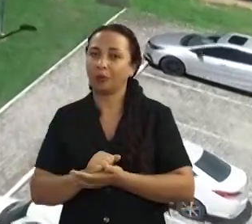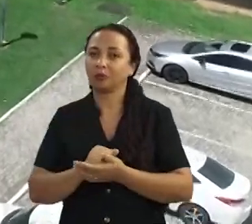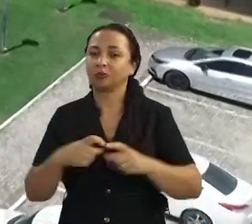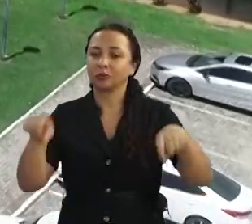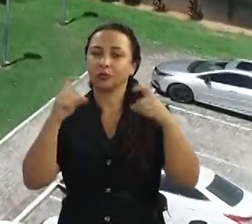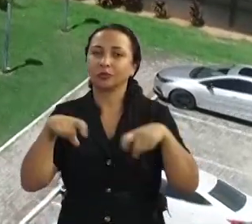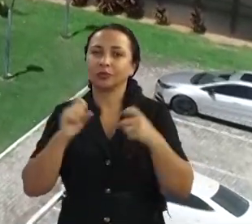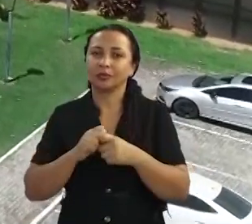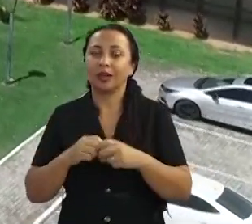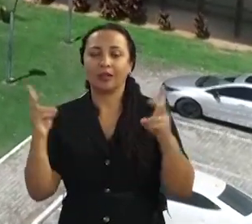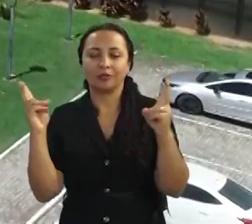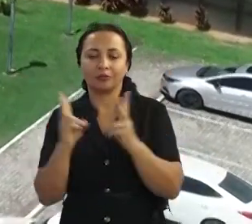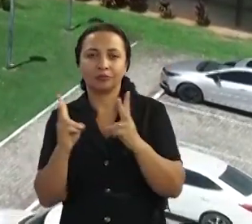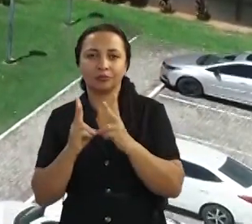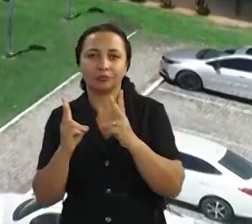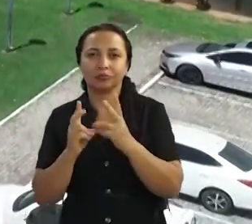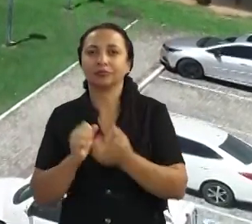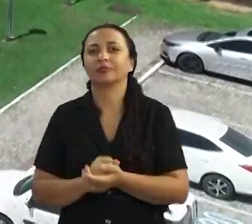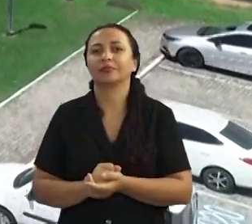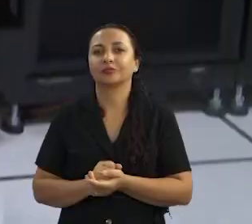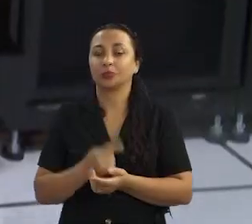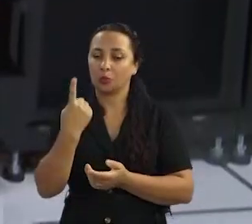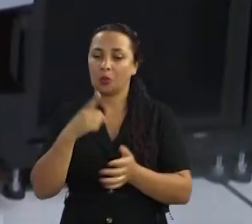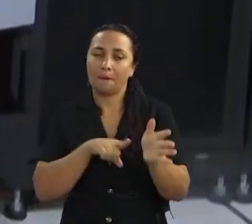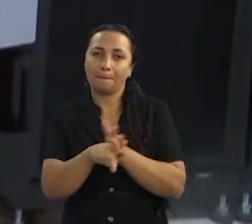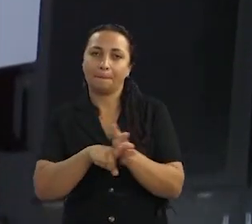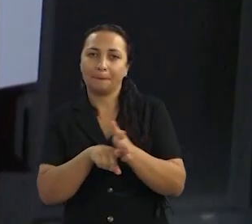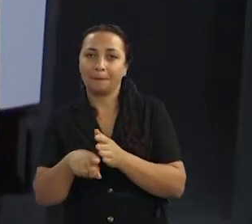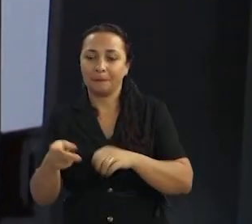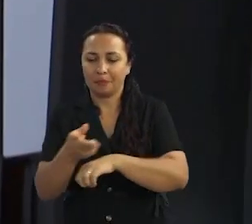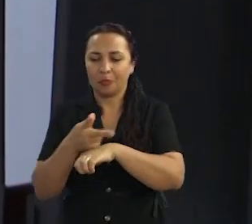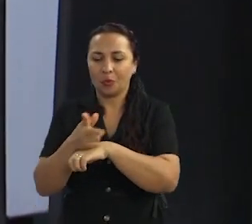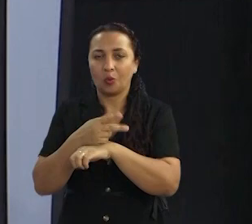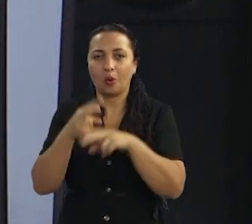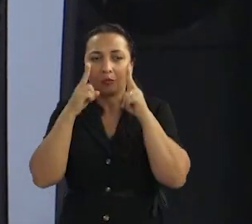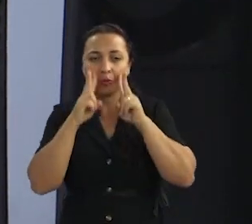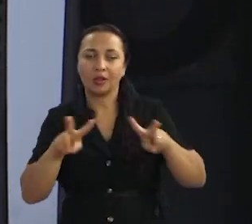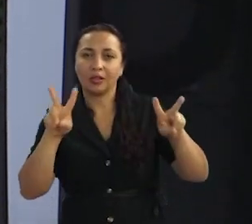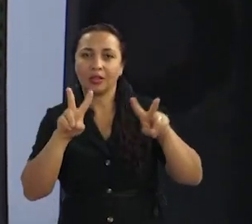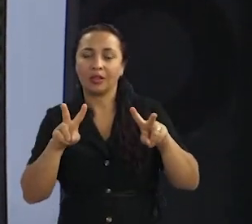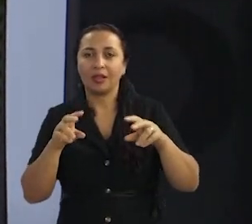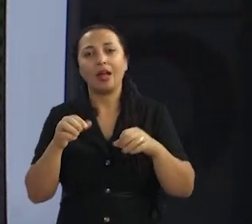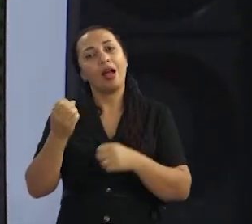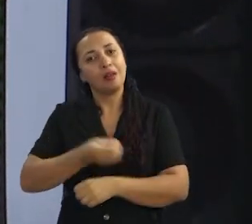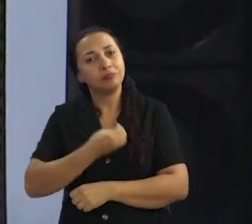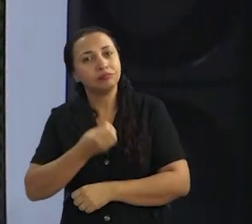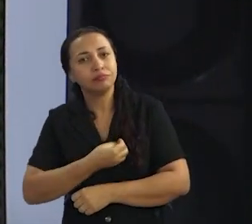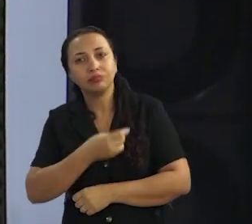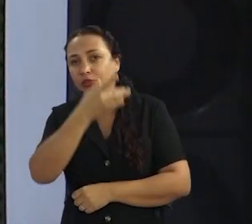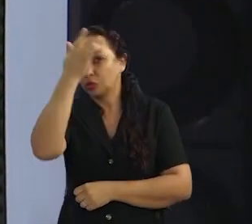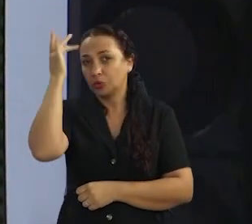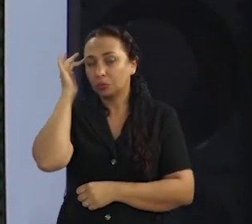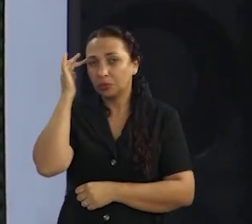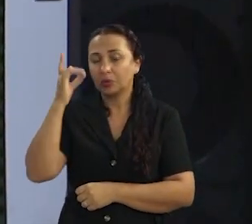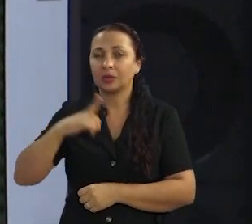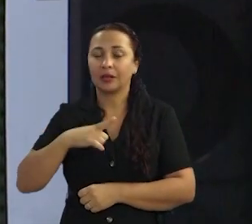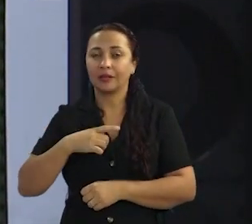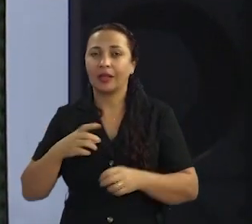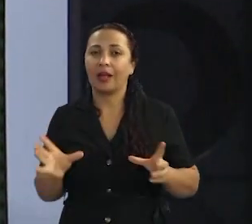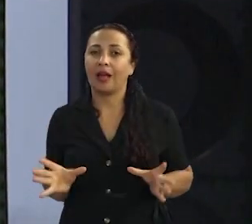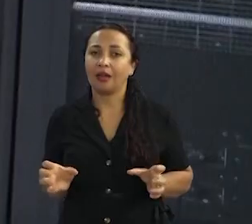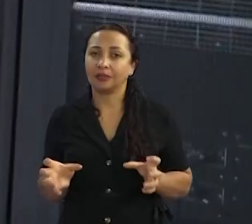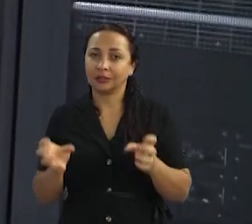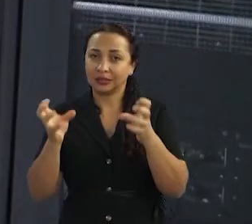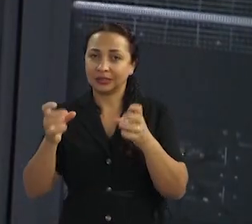da Universidade Federal do Rio Grande do Norte, uma pesquisa busca prever a sobrevida de pacientes com câncer